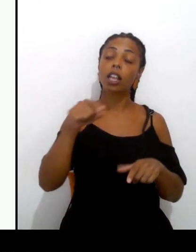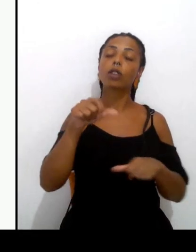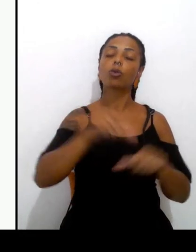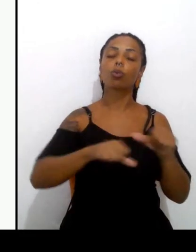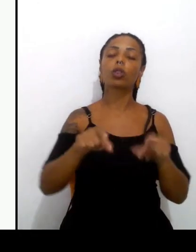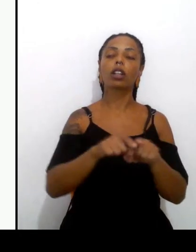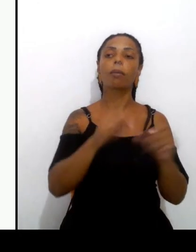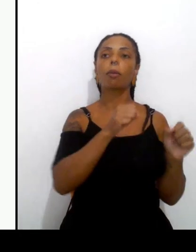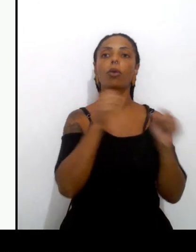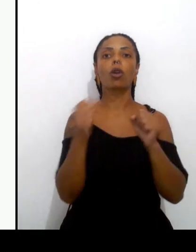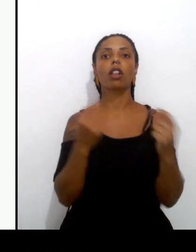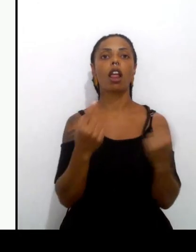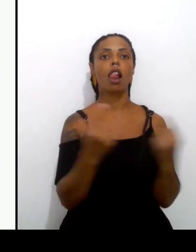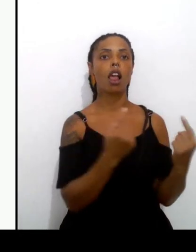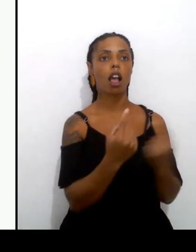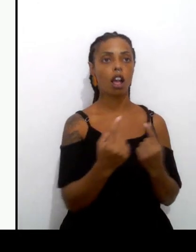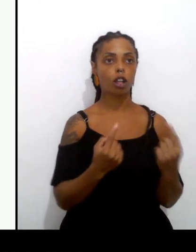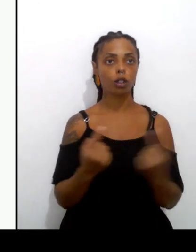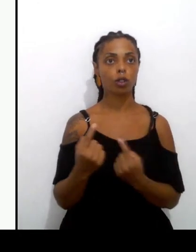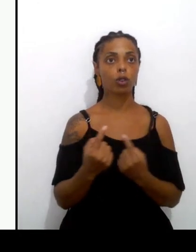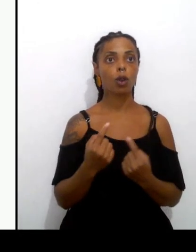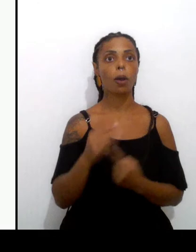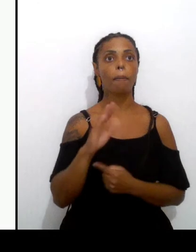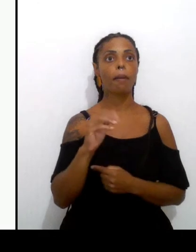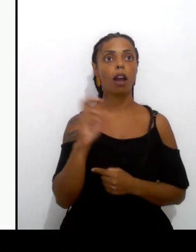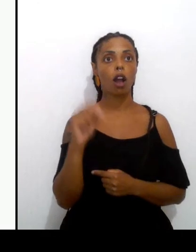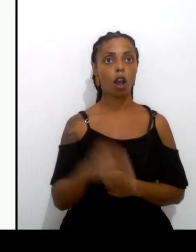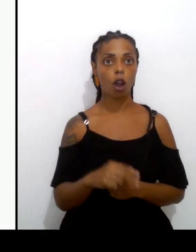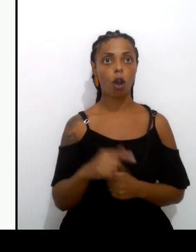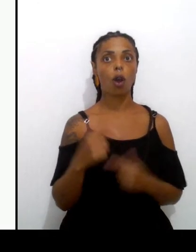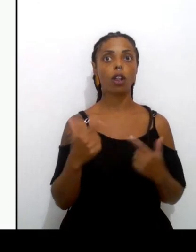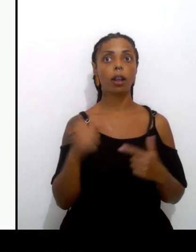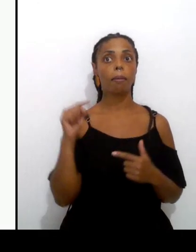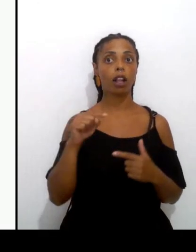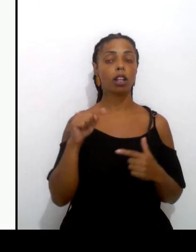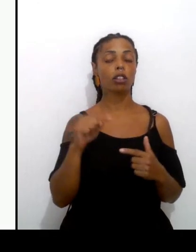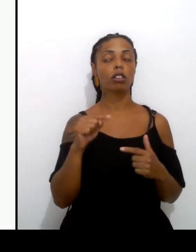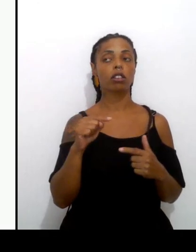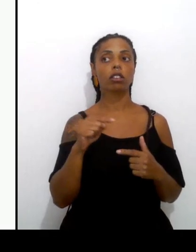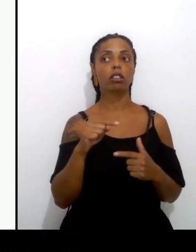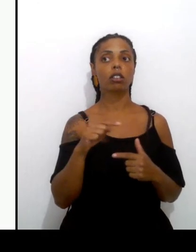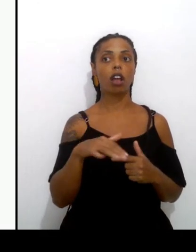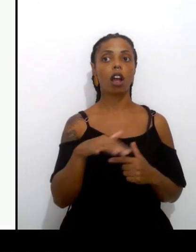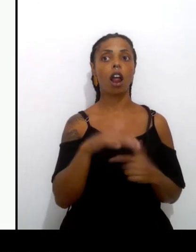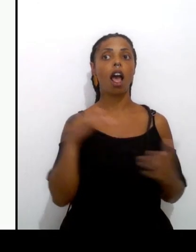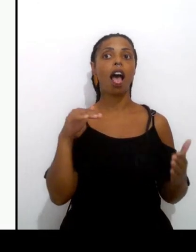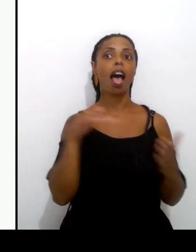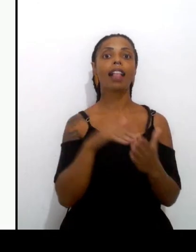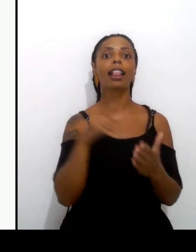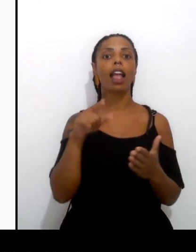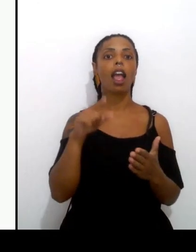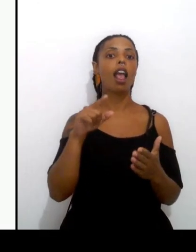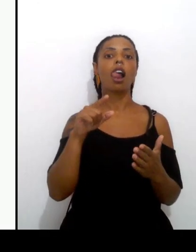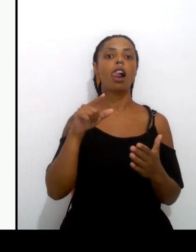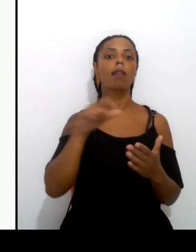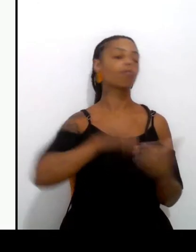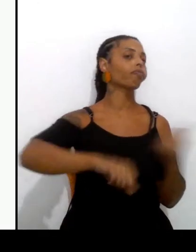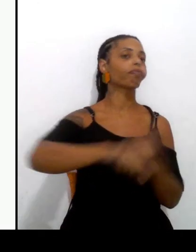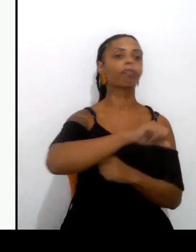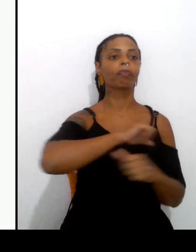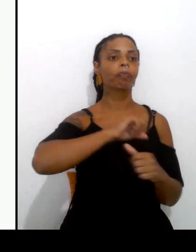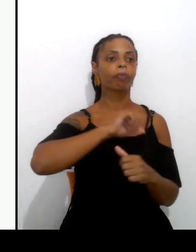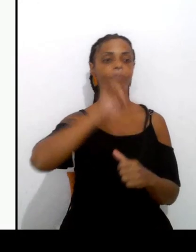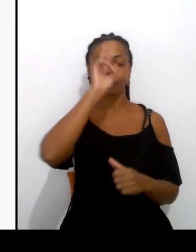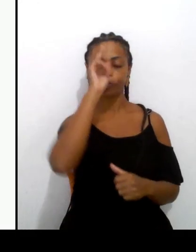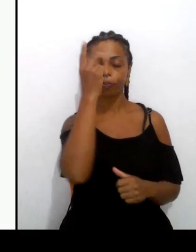com trabalho nesse sentido até o ponto em que ele distorce e subverte a